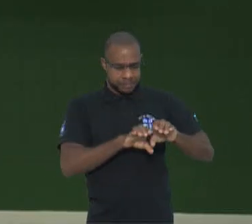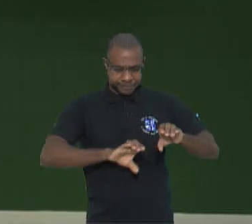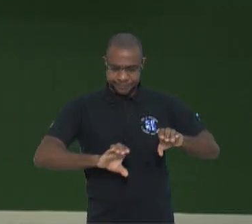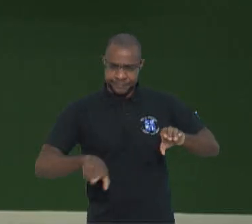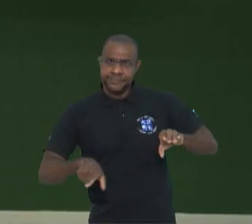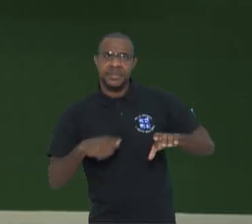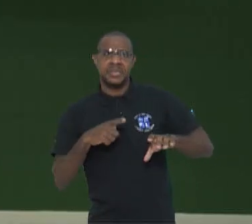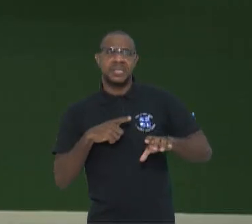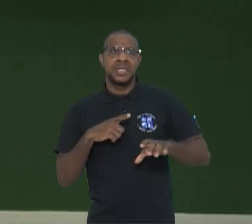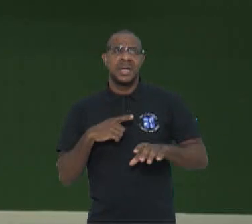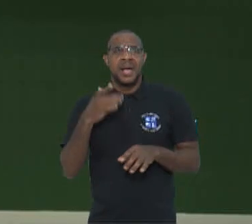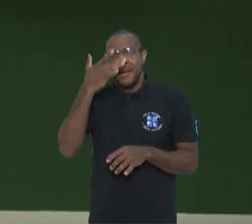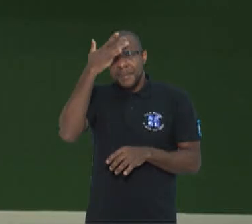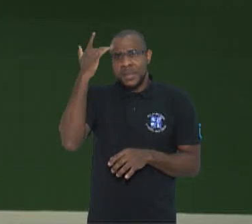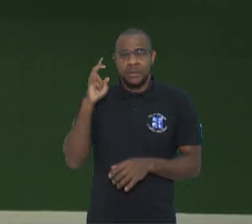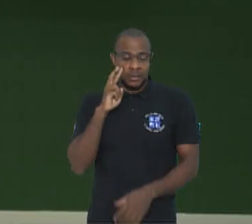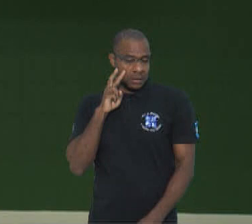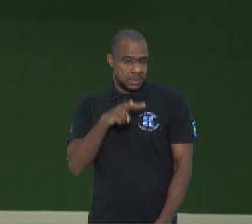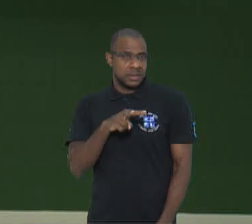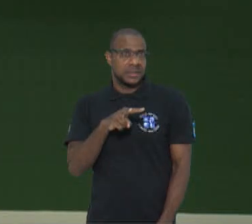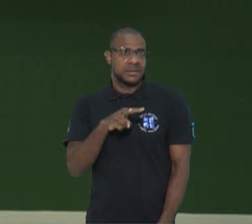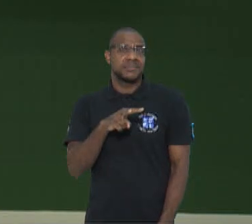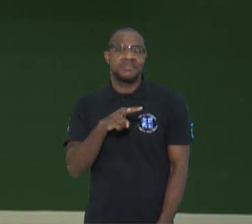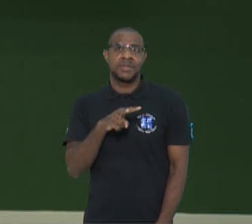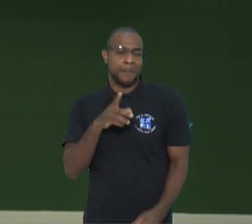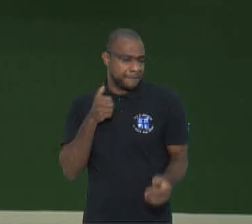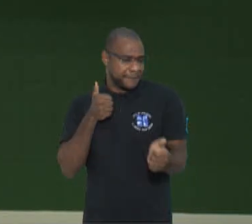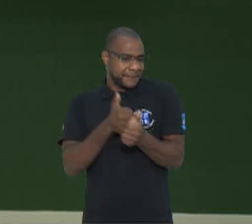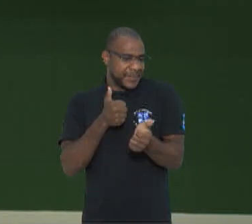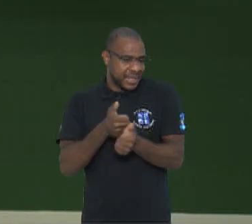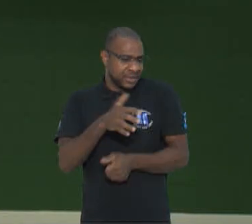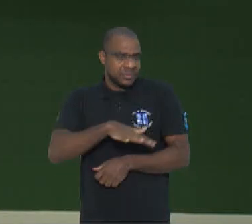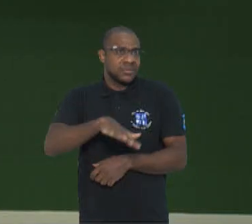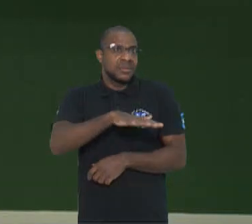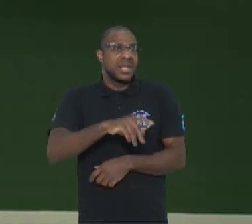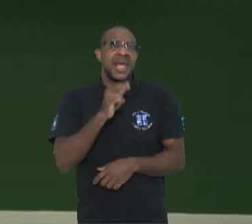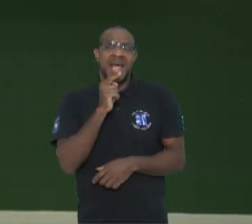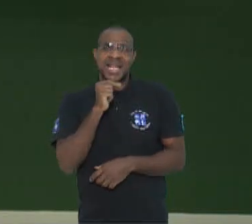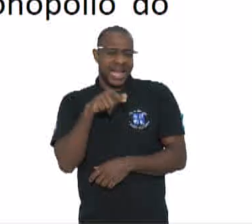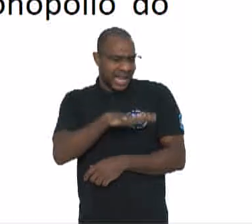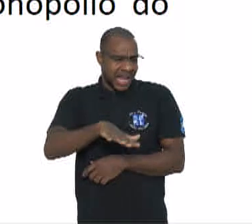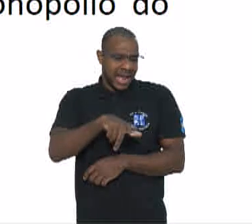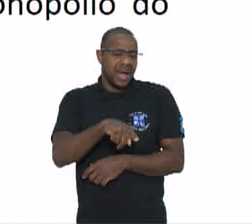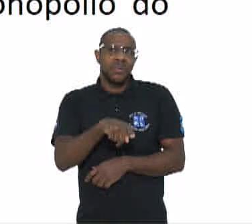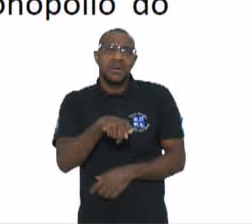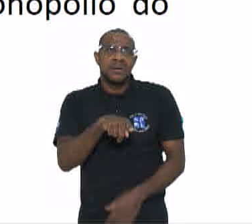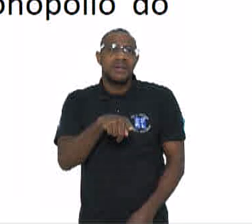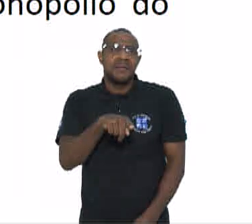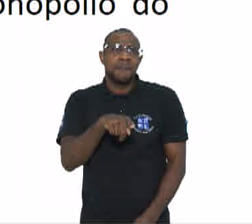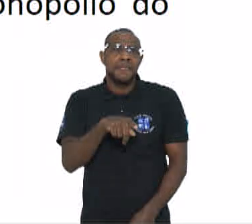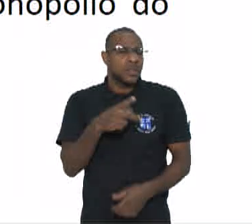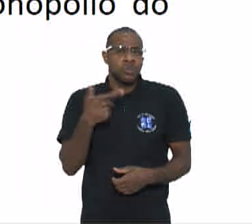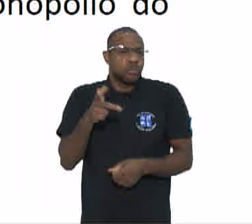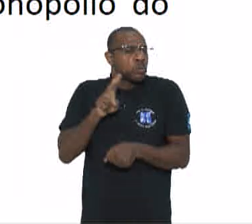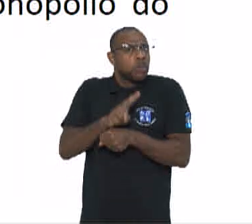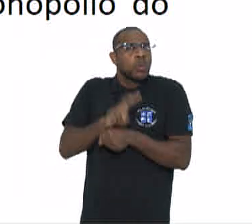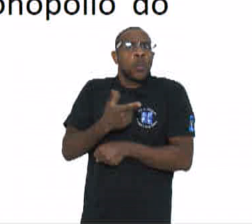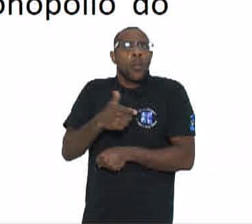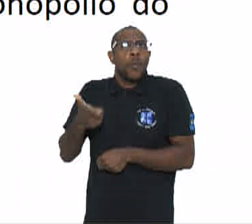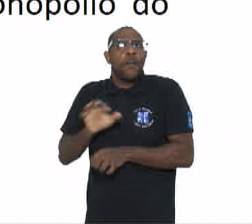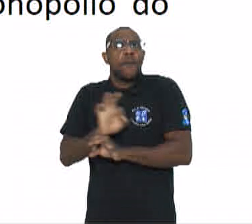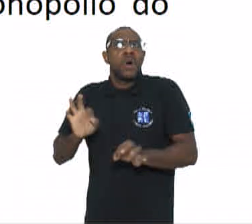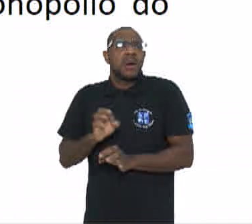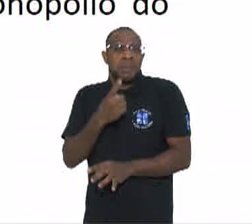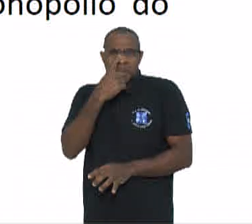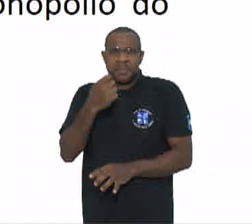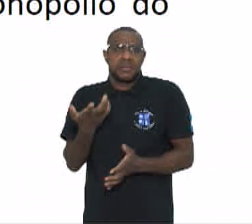ali sujeitas a tudo aquilo, né? Essa água muito provavelmente não é tratada, né?